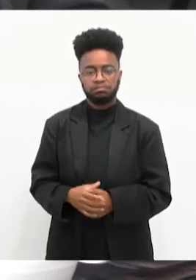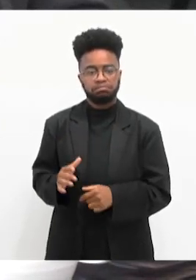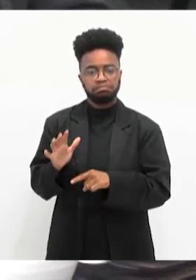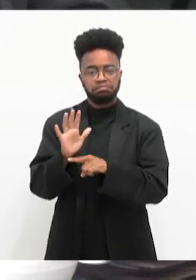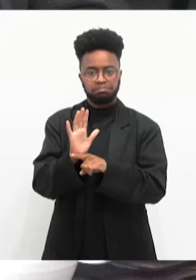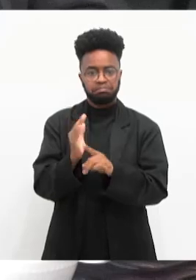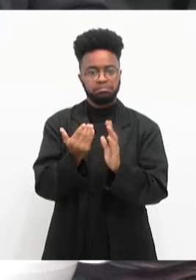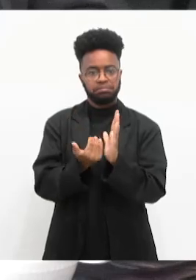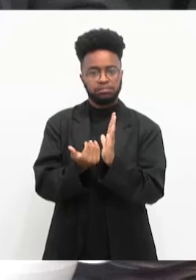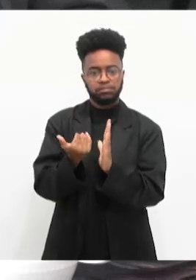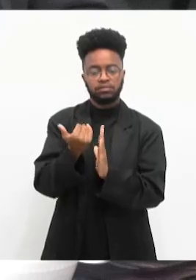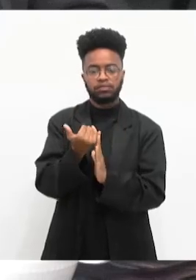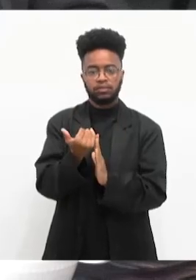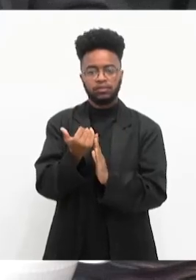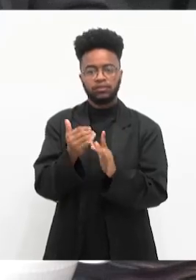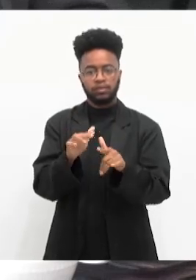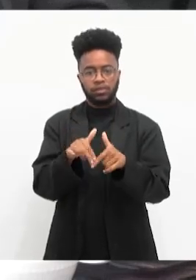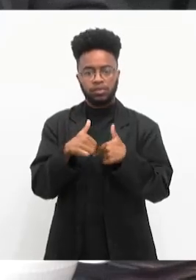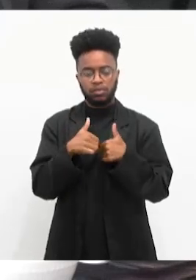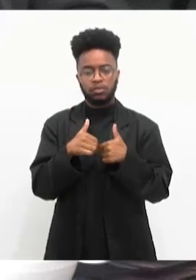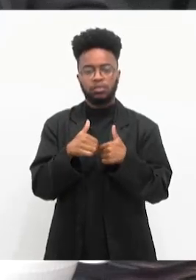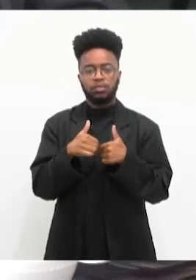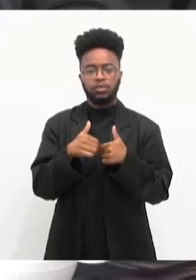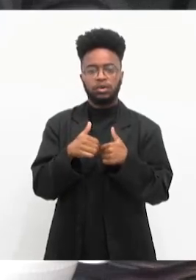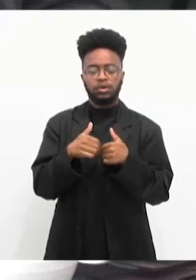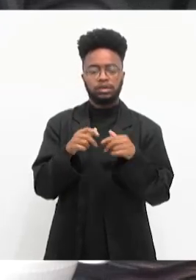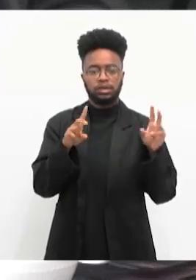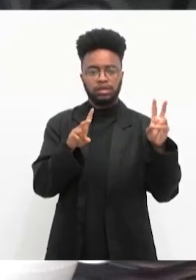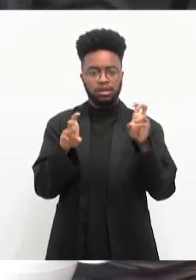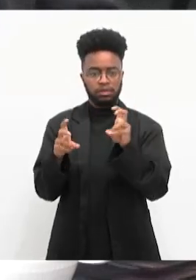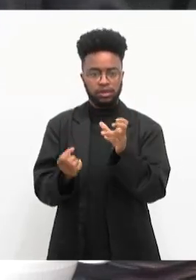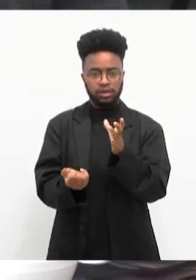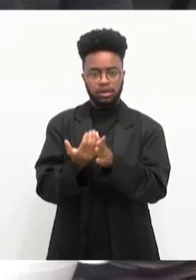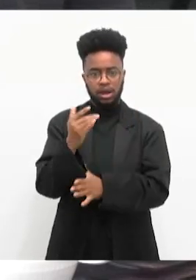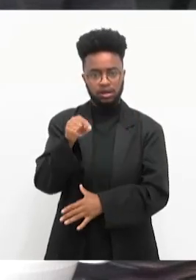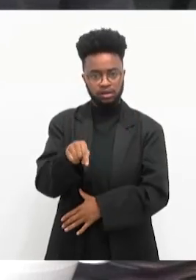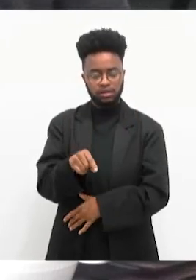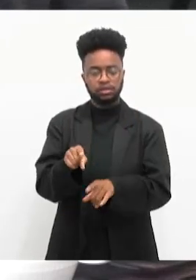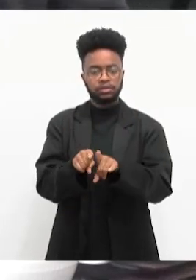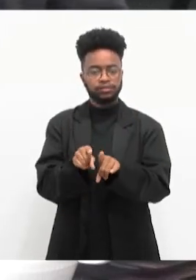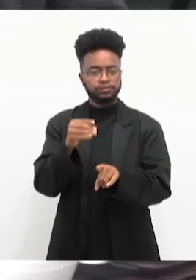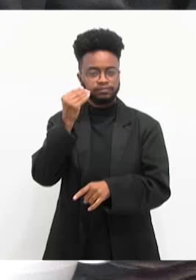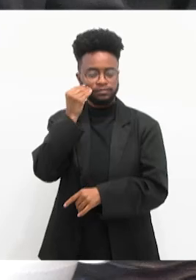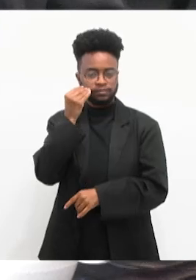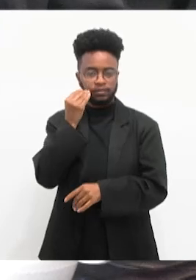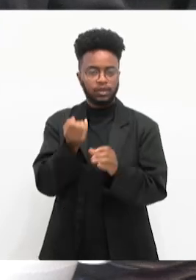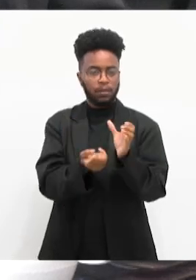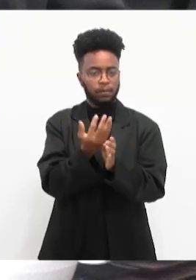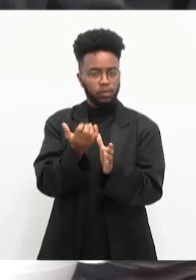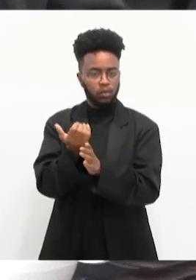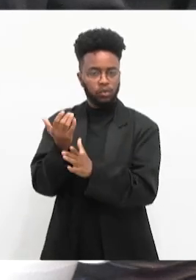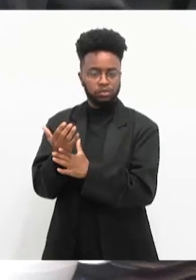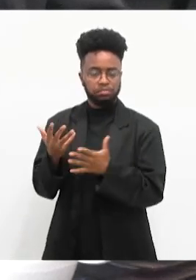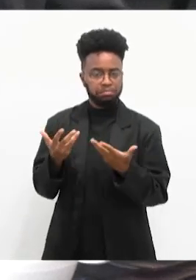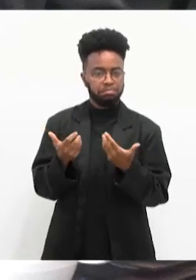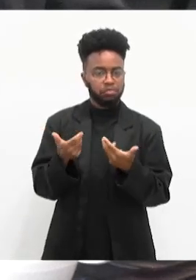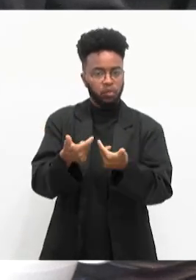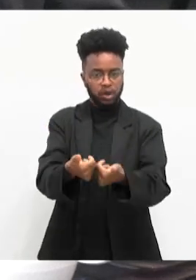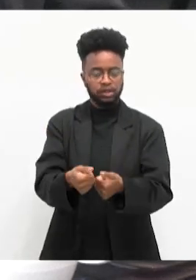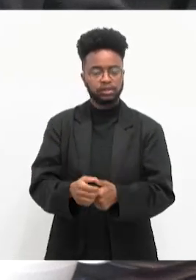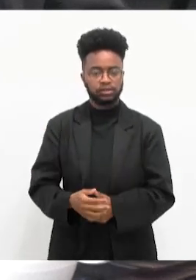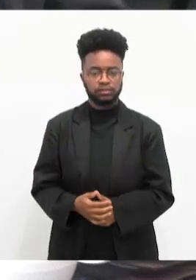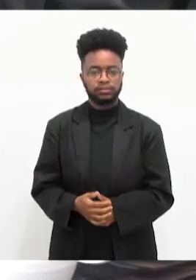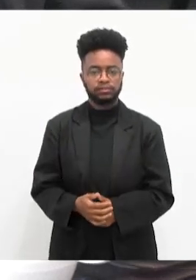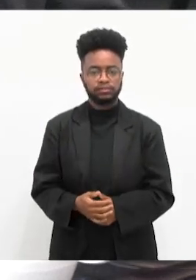contribuinte com essas jurisprudências que estão sendo criadas para, de fato, ter uma produtividade efetiva